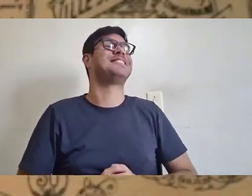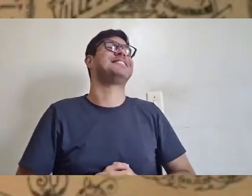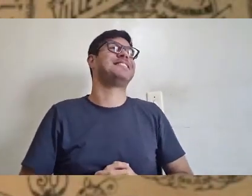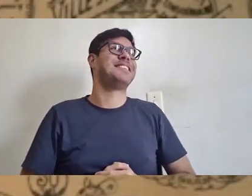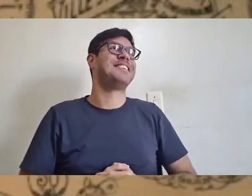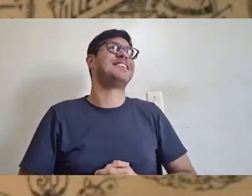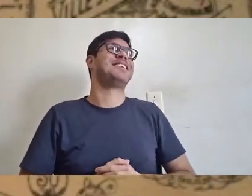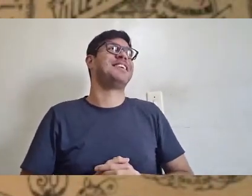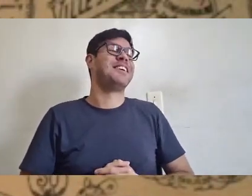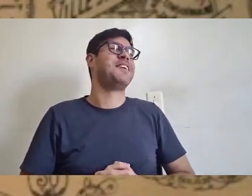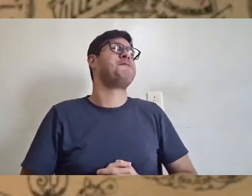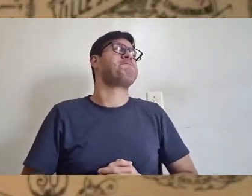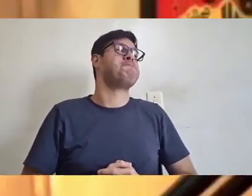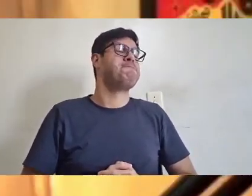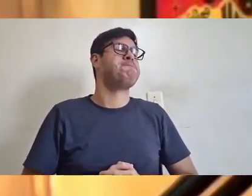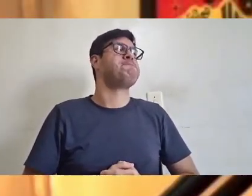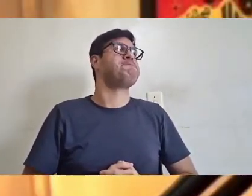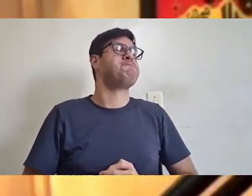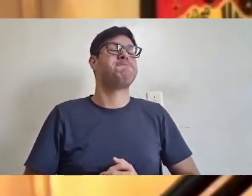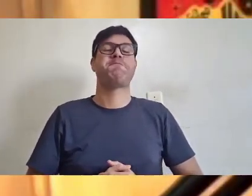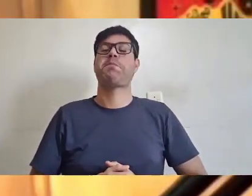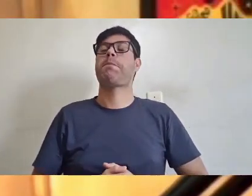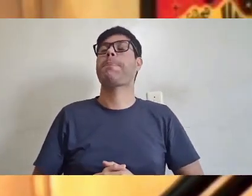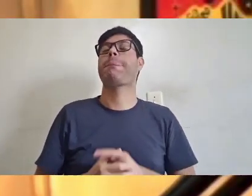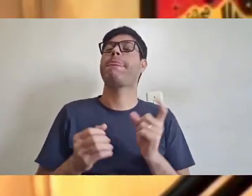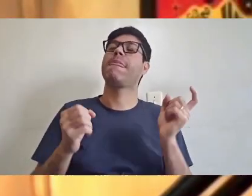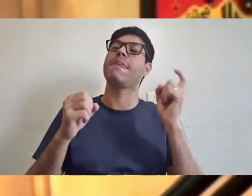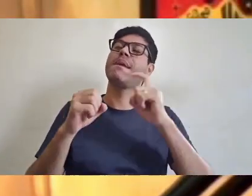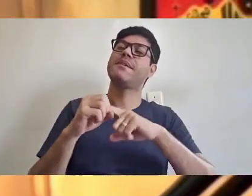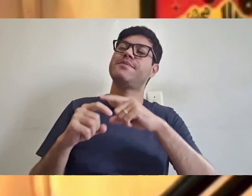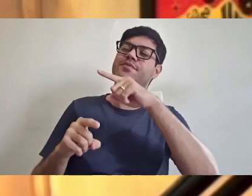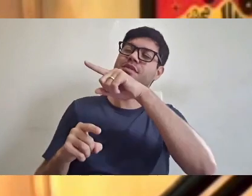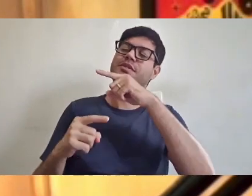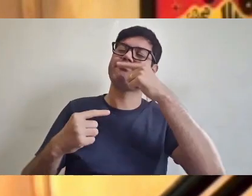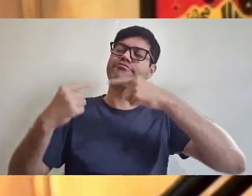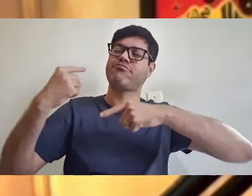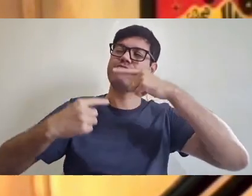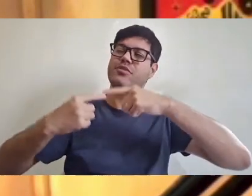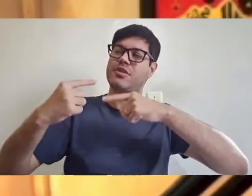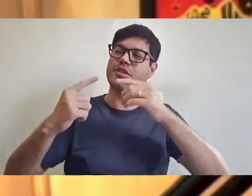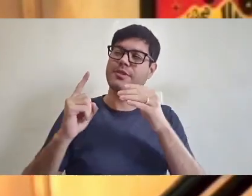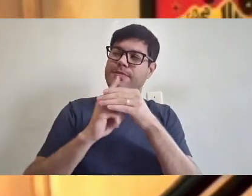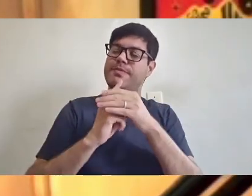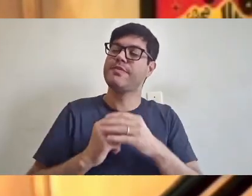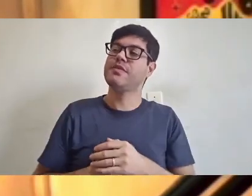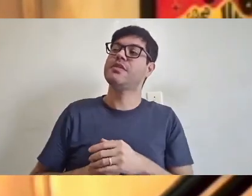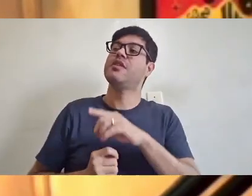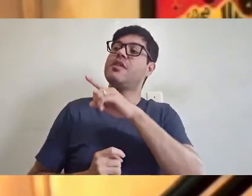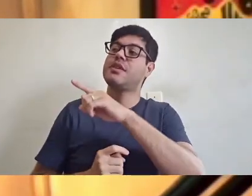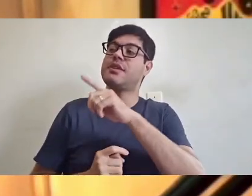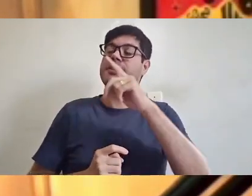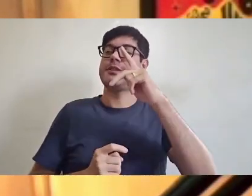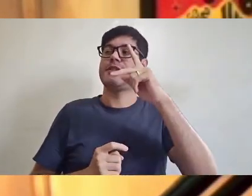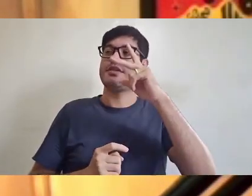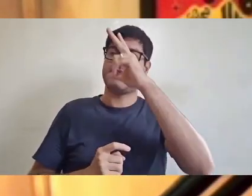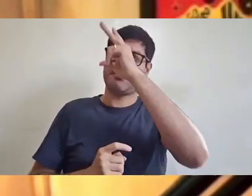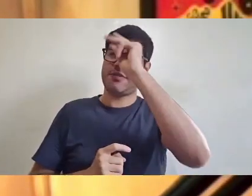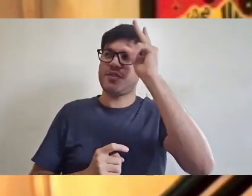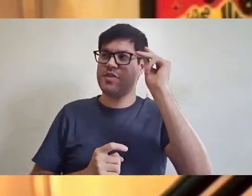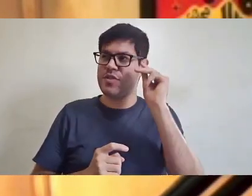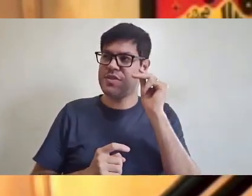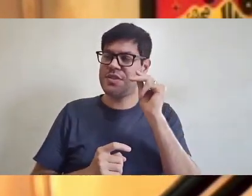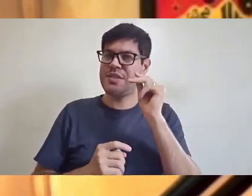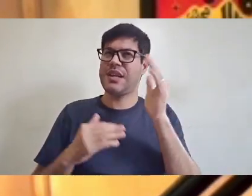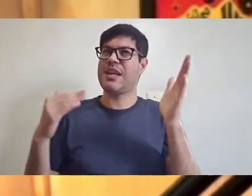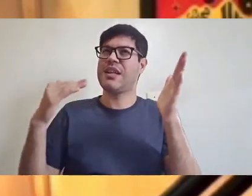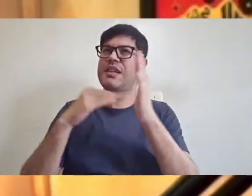né? Bom, vamos voltar à sua vida política. Prefeito foi até 96.